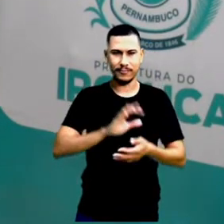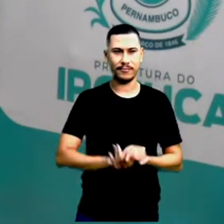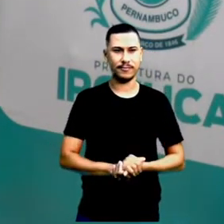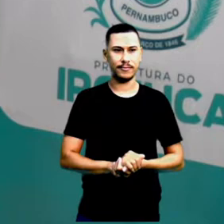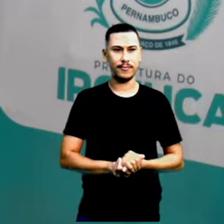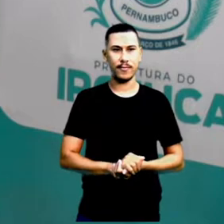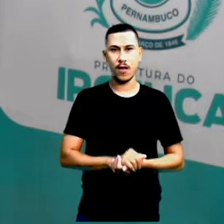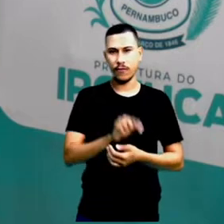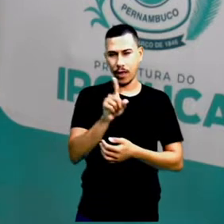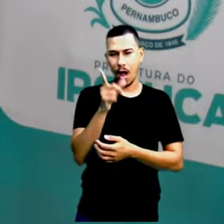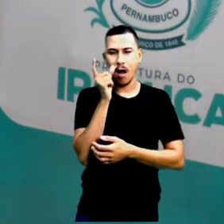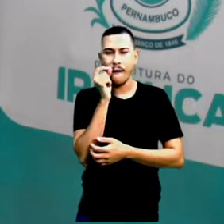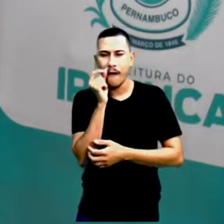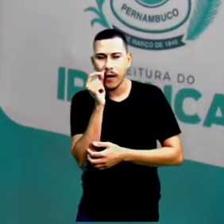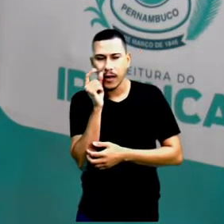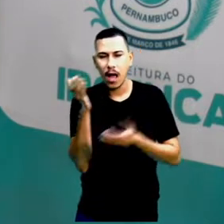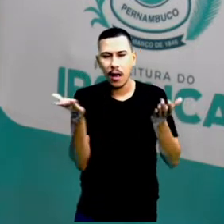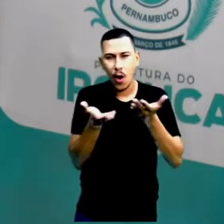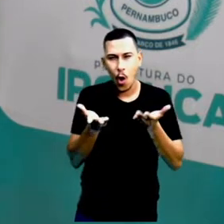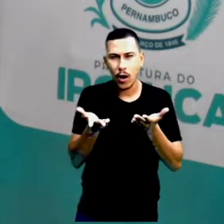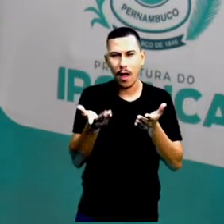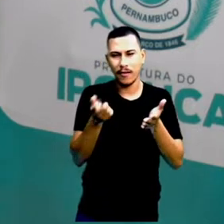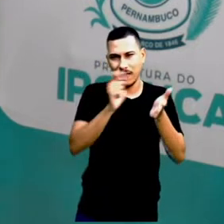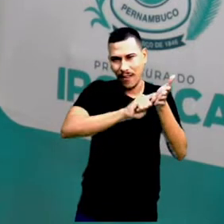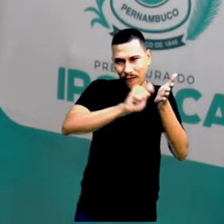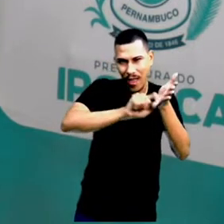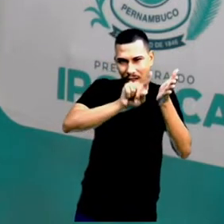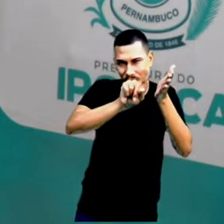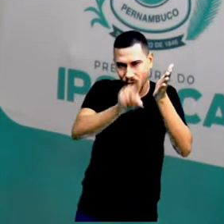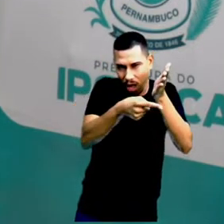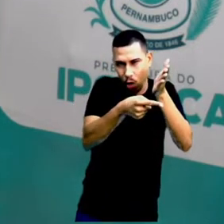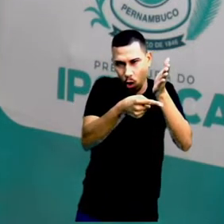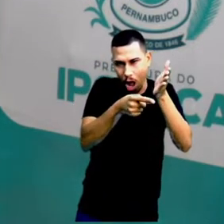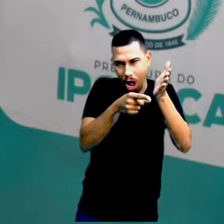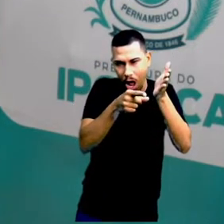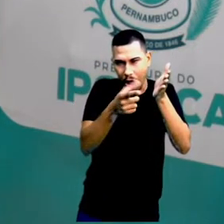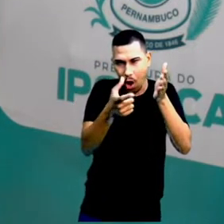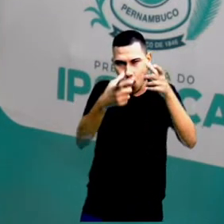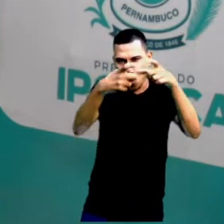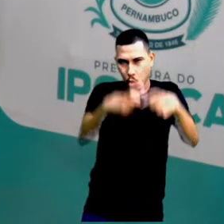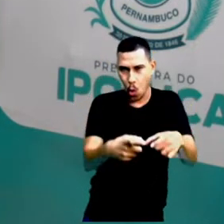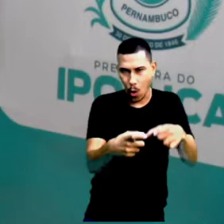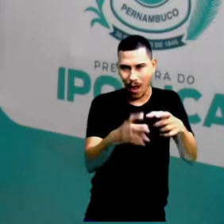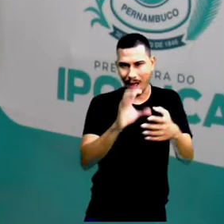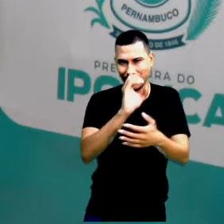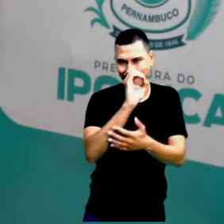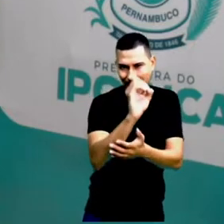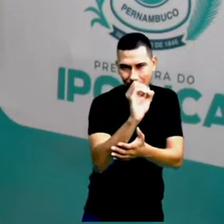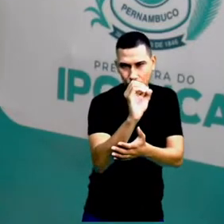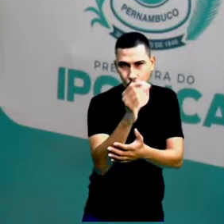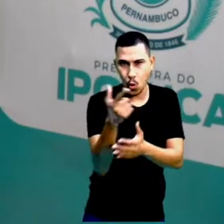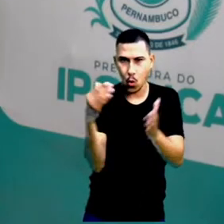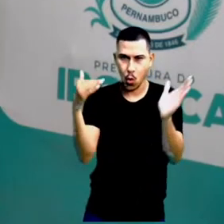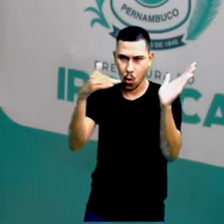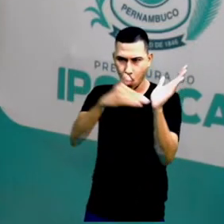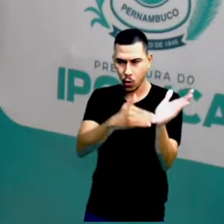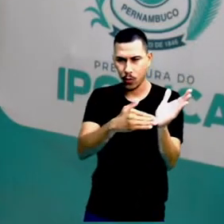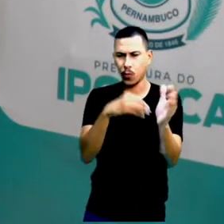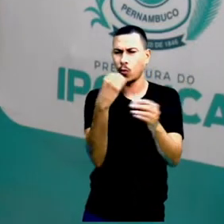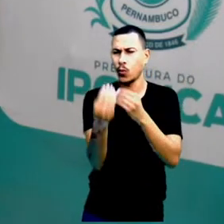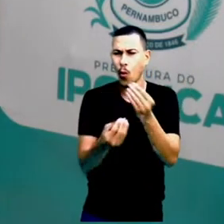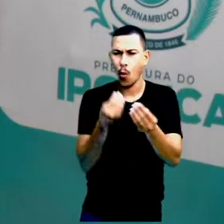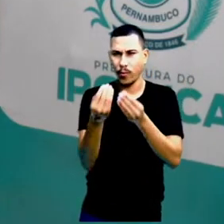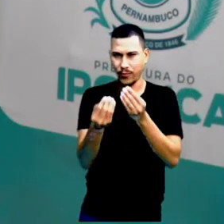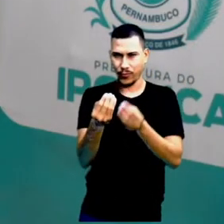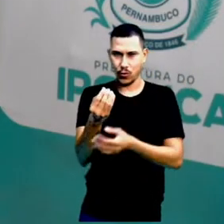caneta ou seu lápis e colocar a vírgula ali no último zero. Nesse caso, como é um número